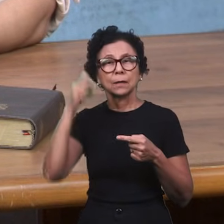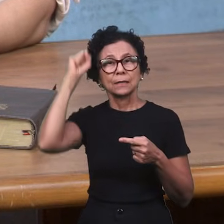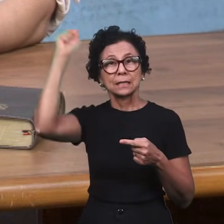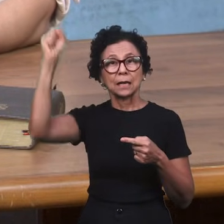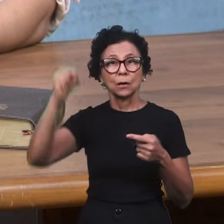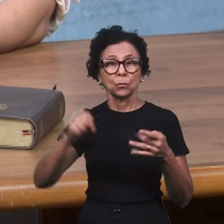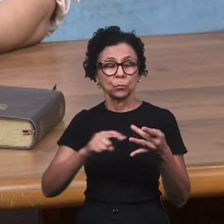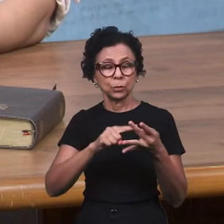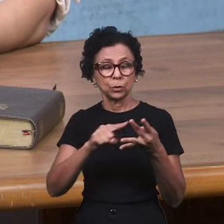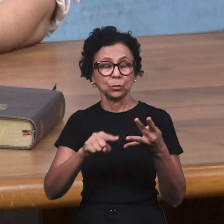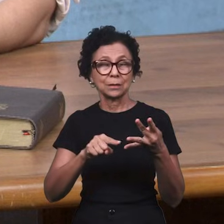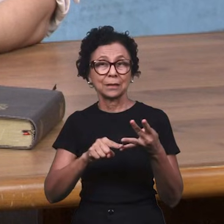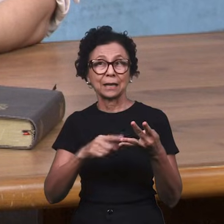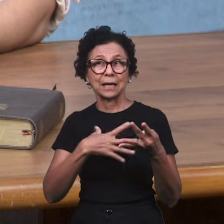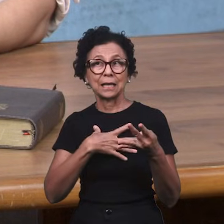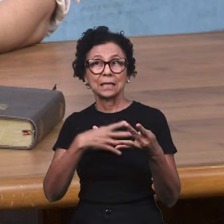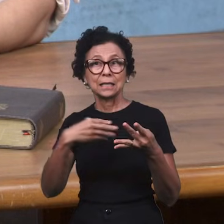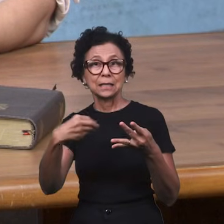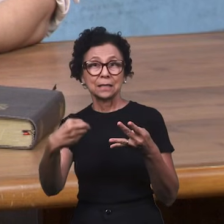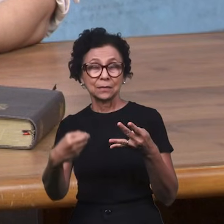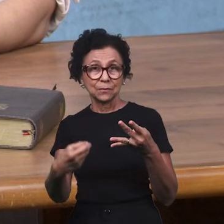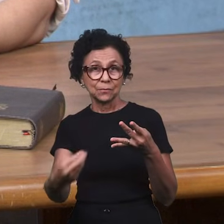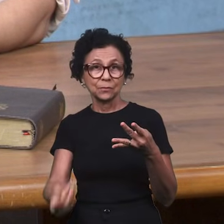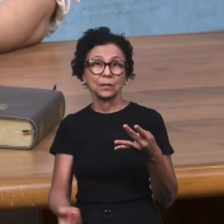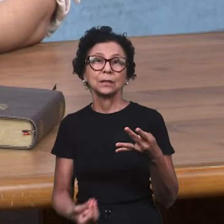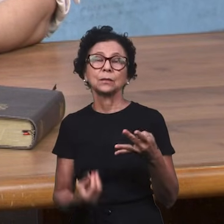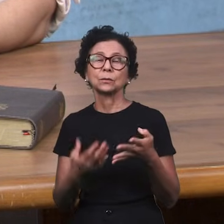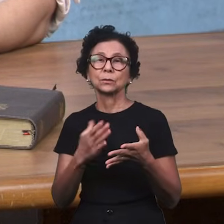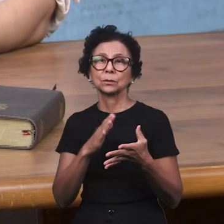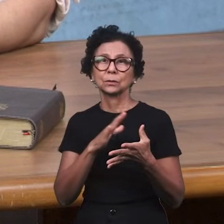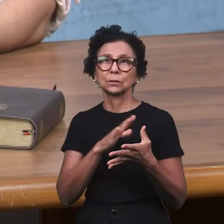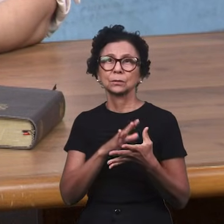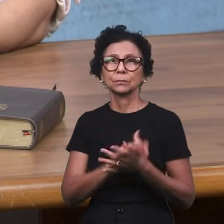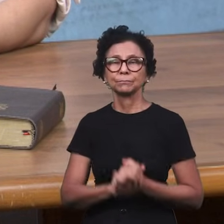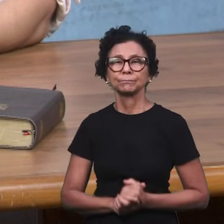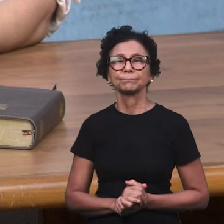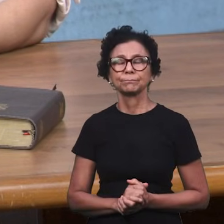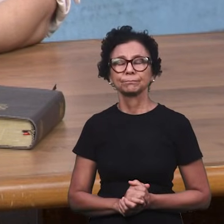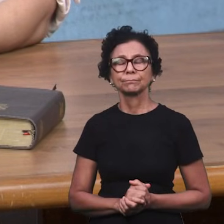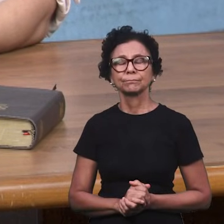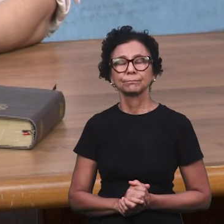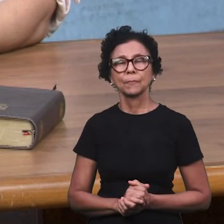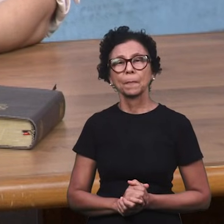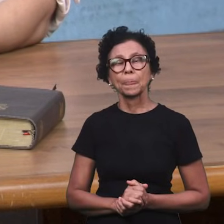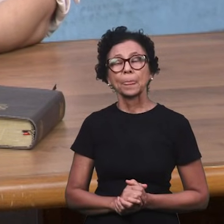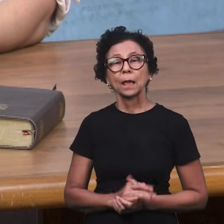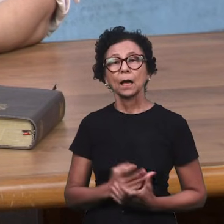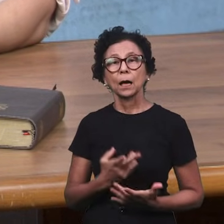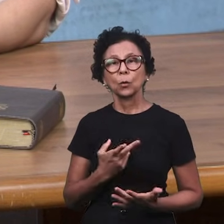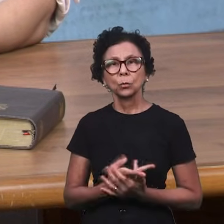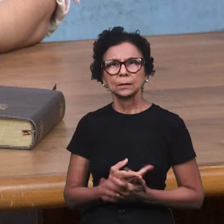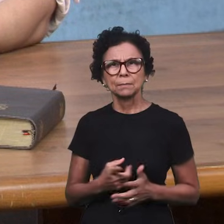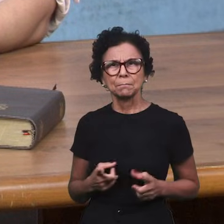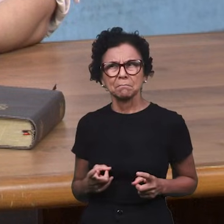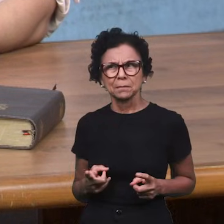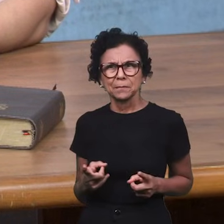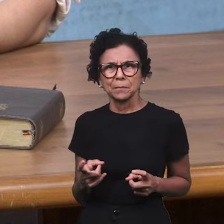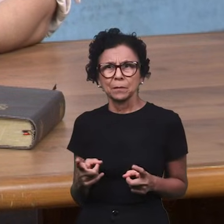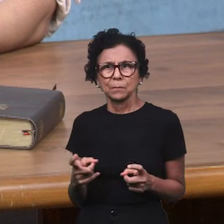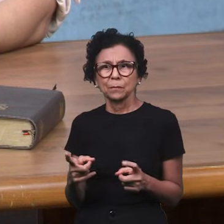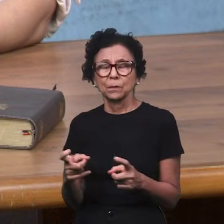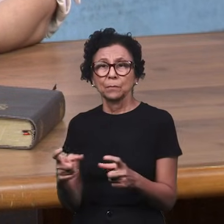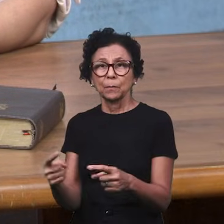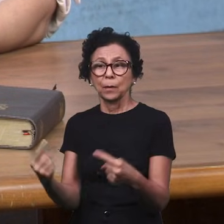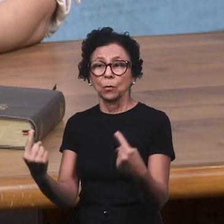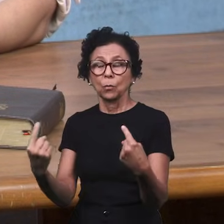a Jonatas e a Abinadab e a Malquizua, filhos de Saul. E a peleja se agravou